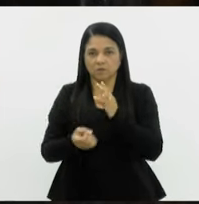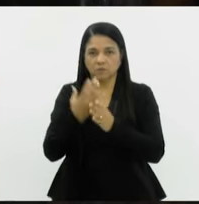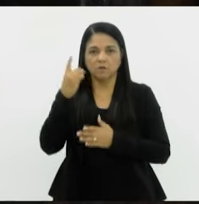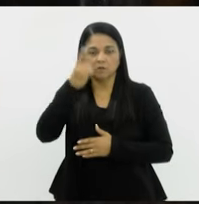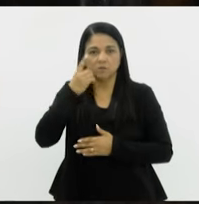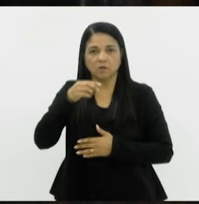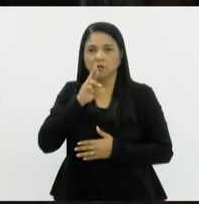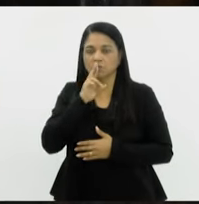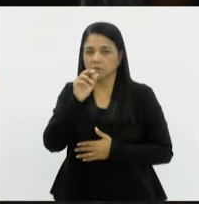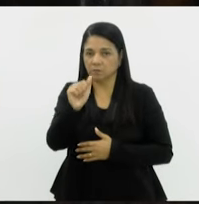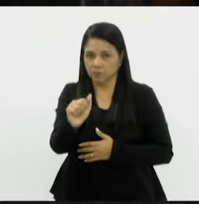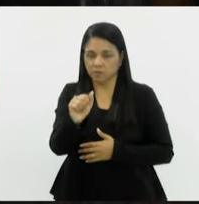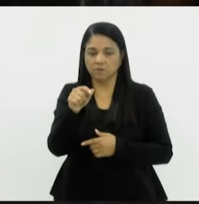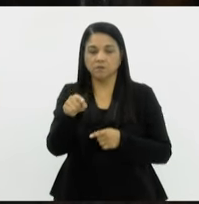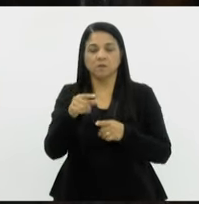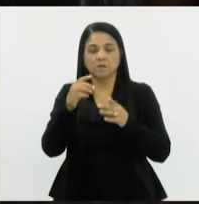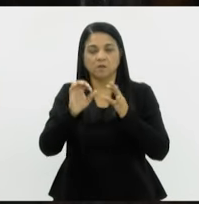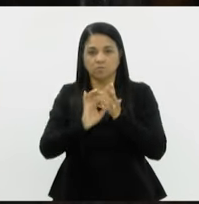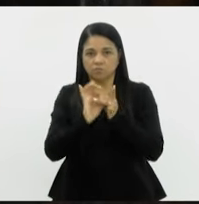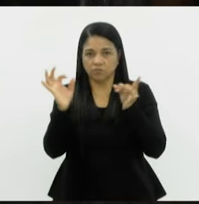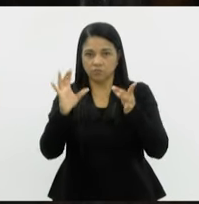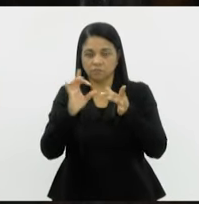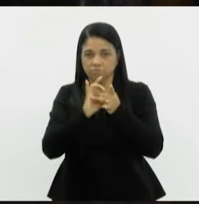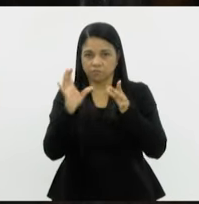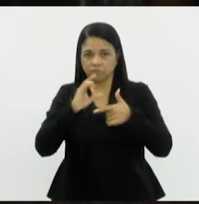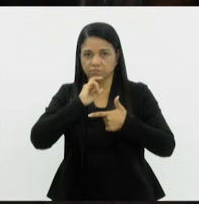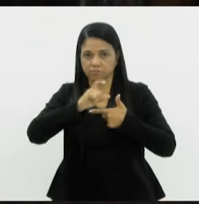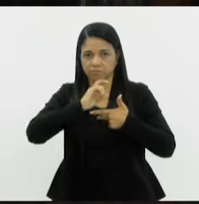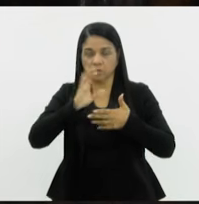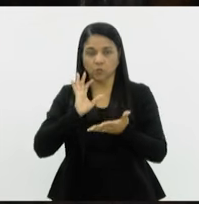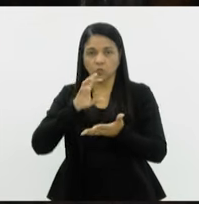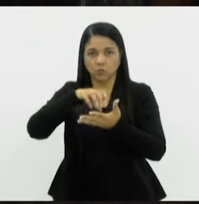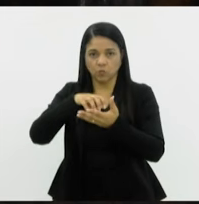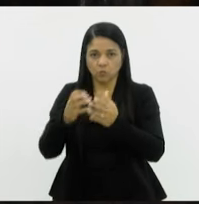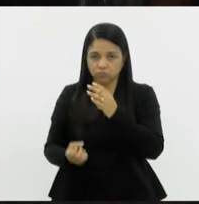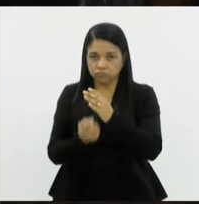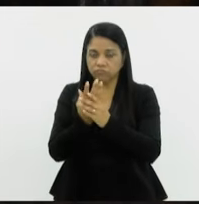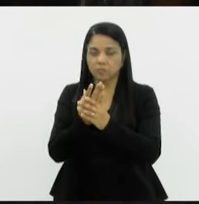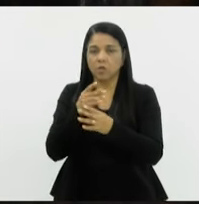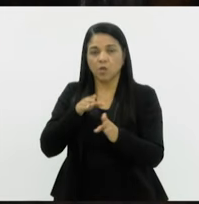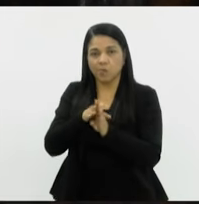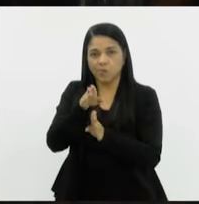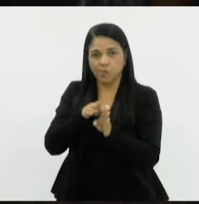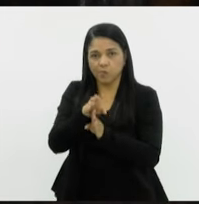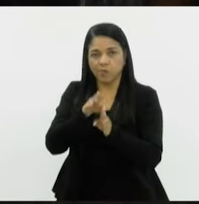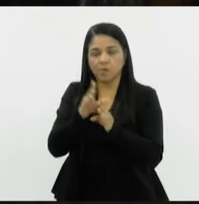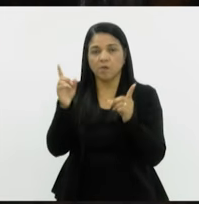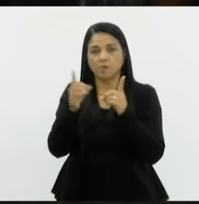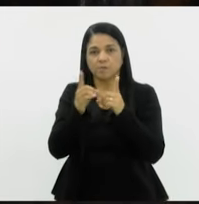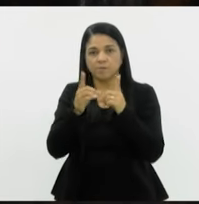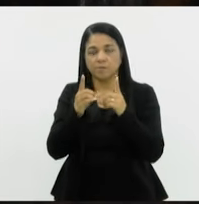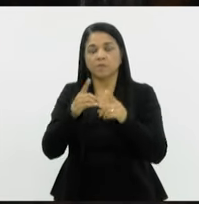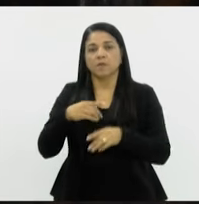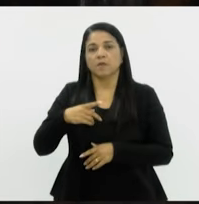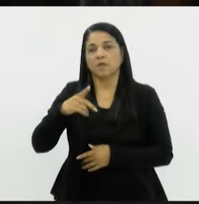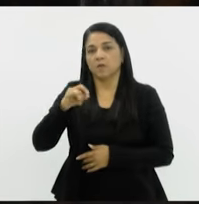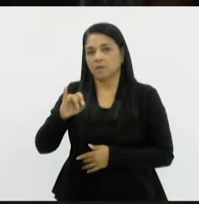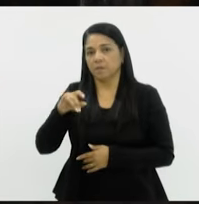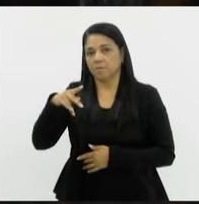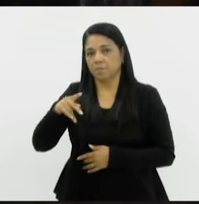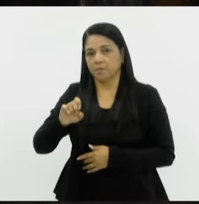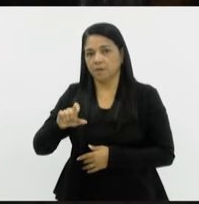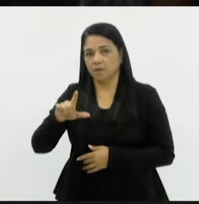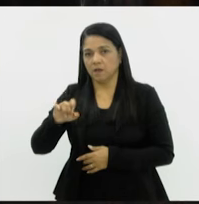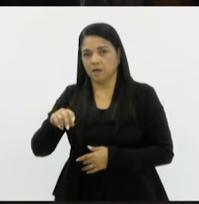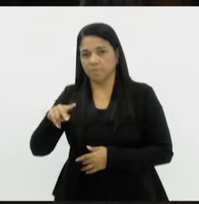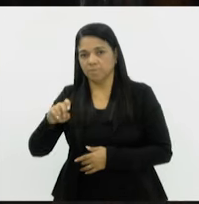deputado Rodrigo Amorim, que autoriza o Poder Executivo a criar um núcleo de orientação e apoio aos pacientes com epilepsia no Estado do Rio de Janeiro. Em